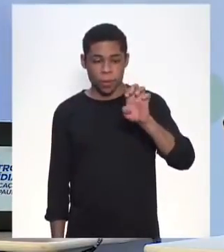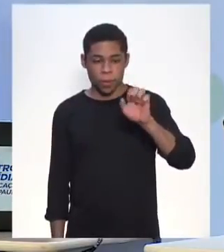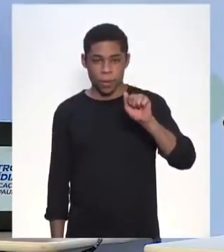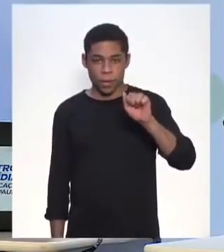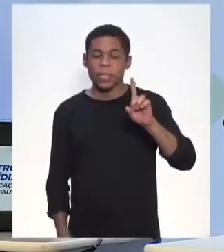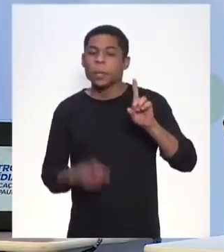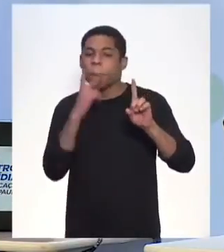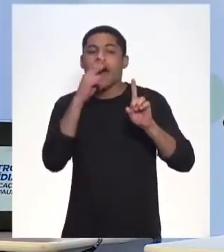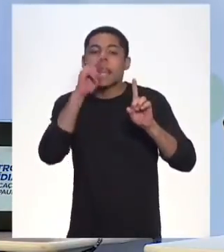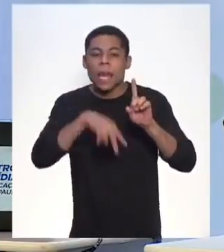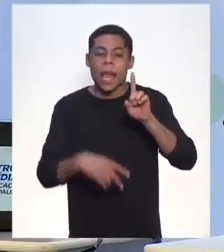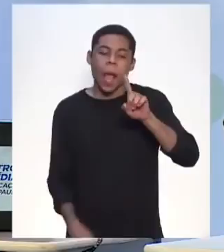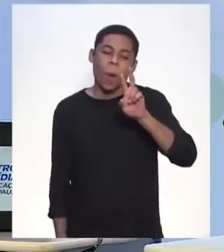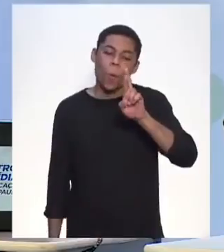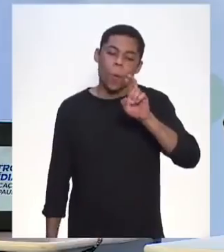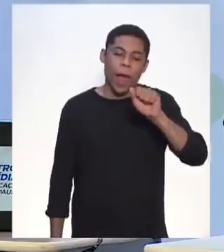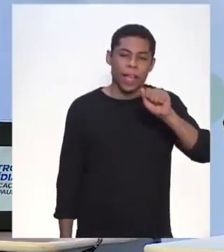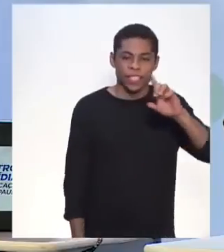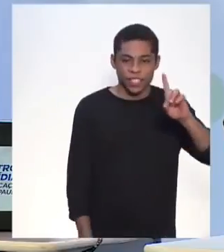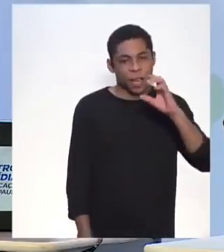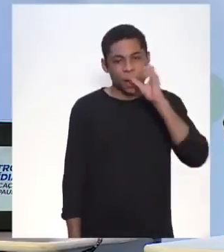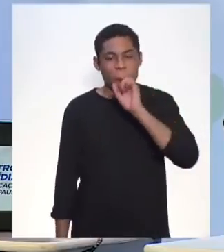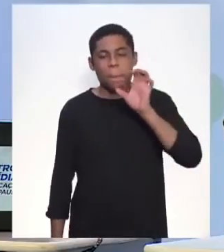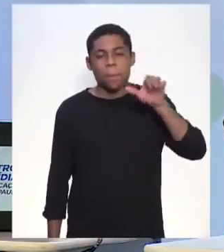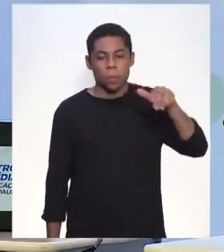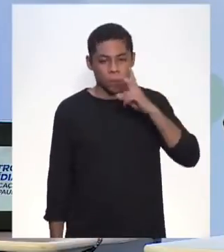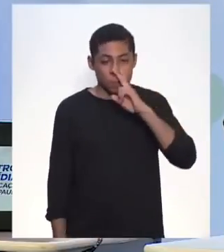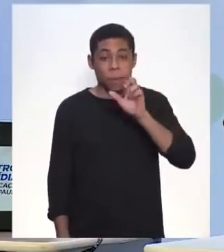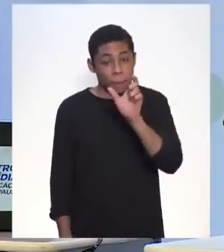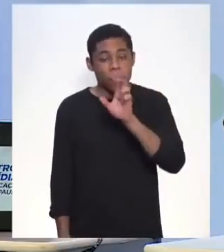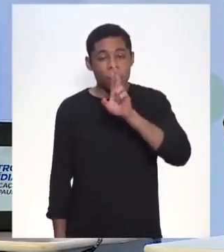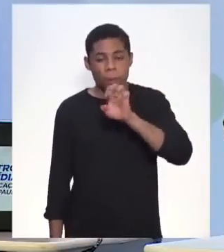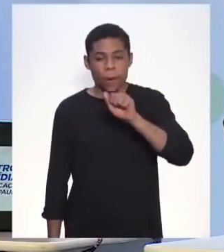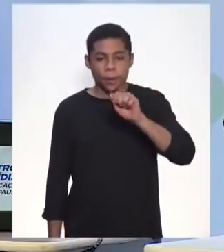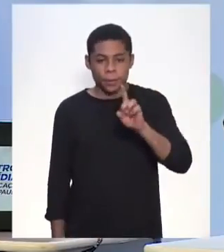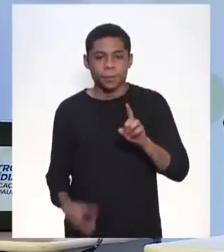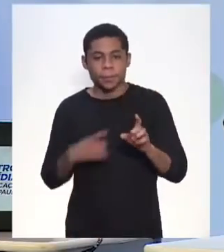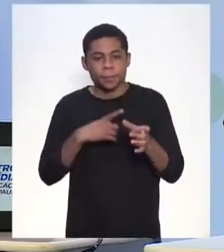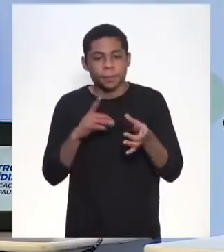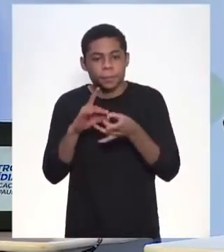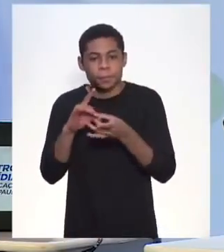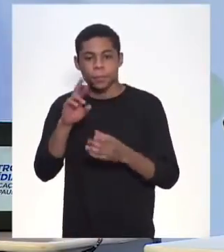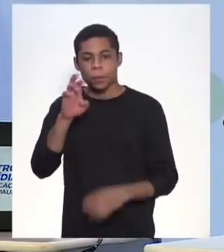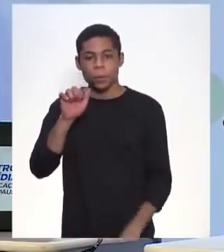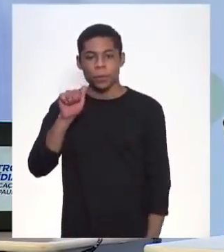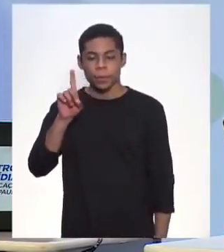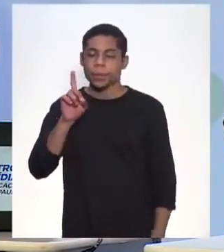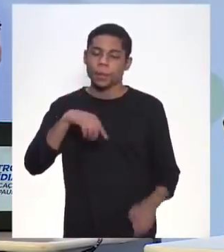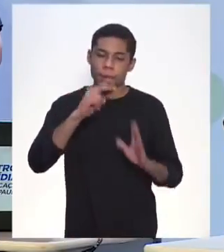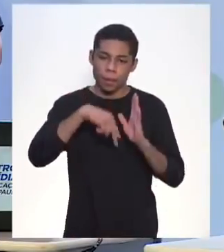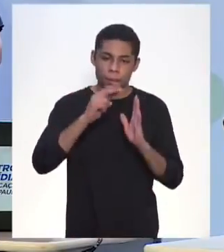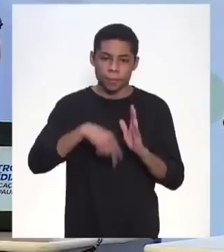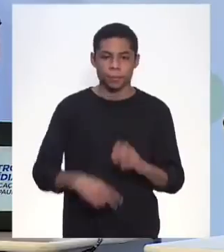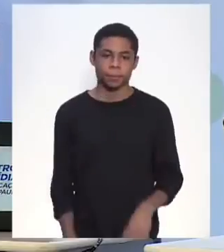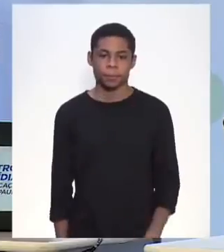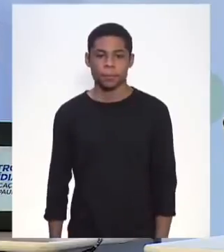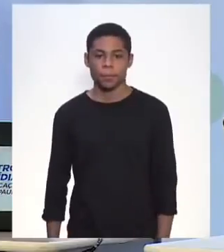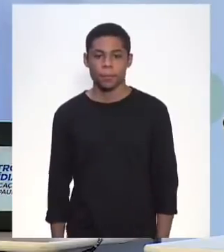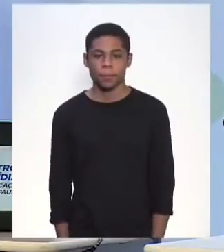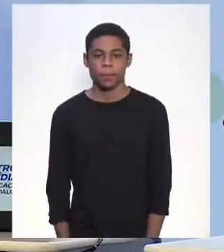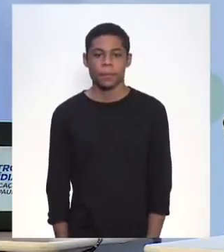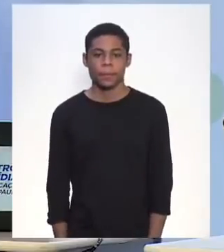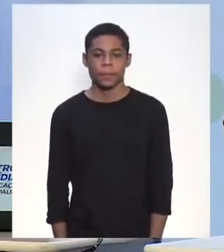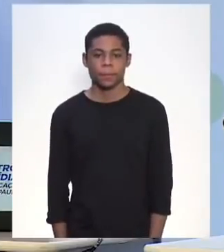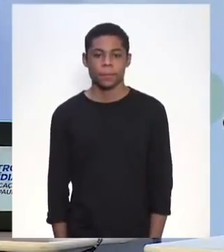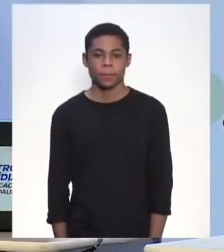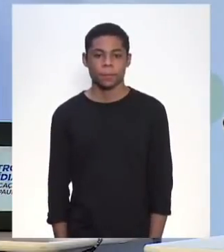read. Aqui a gente tem a combinação do verbo to be junto com o verbo read na terceira coluninha. É a voz passiva que a